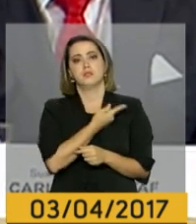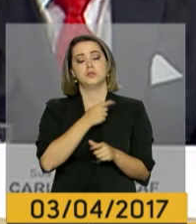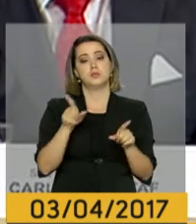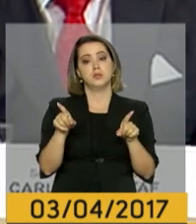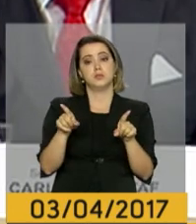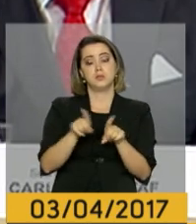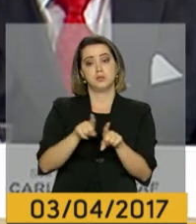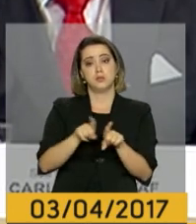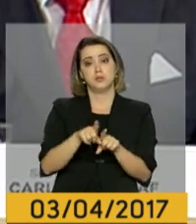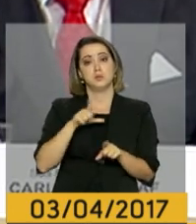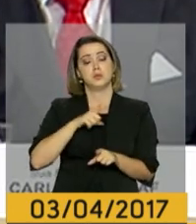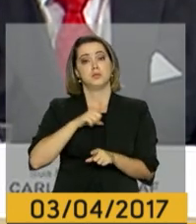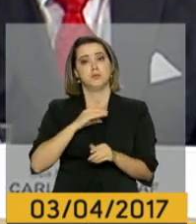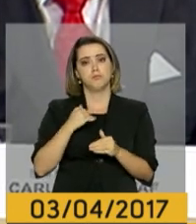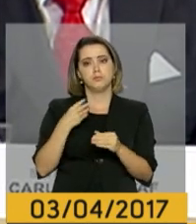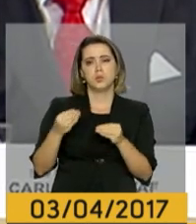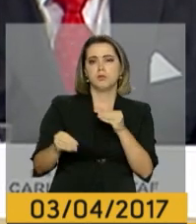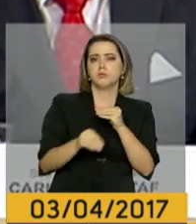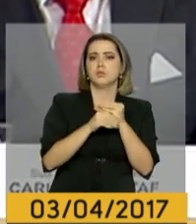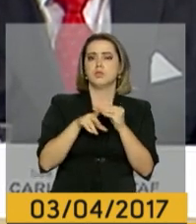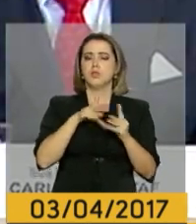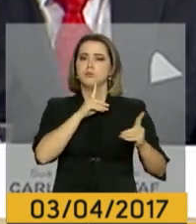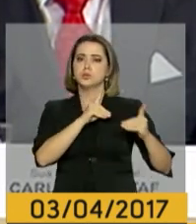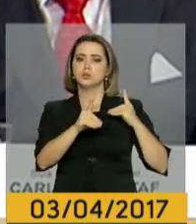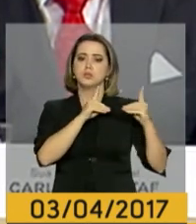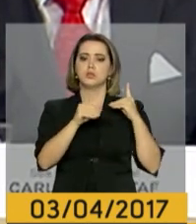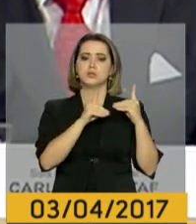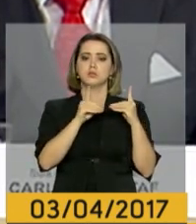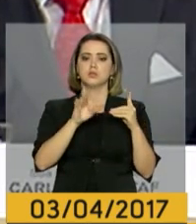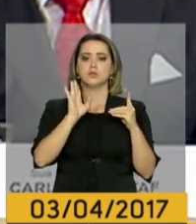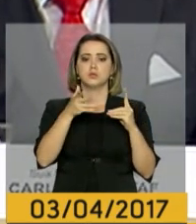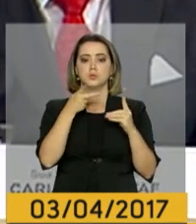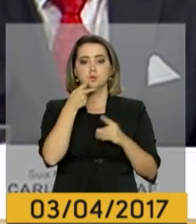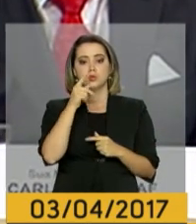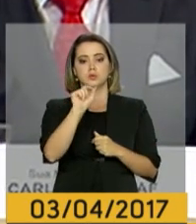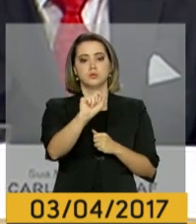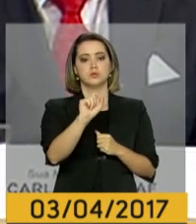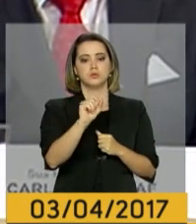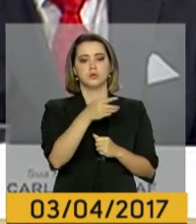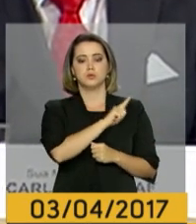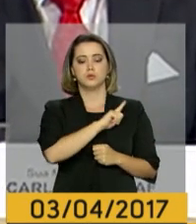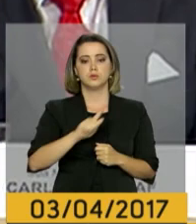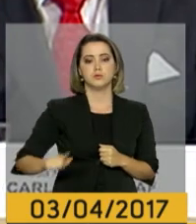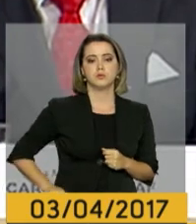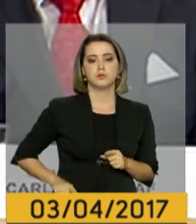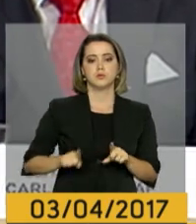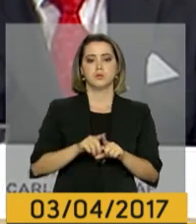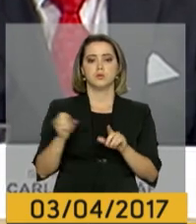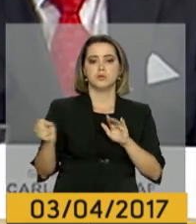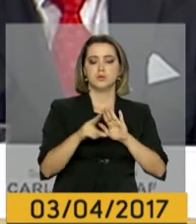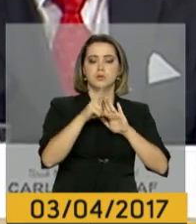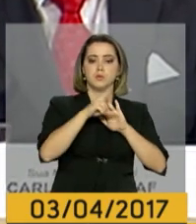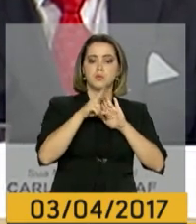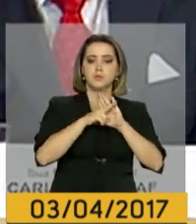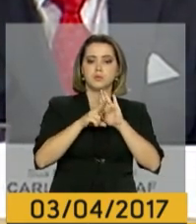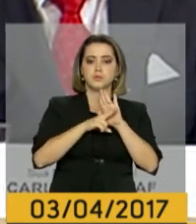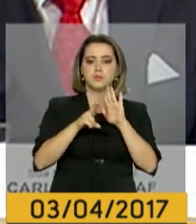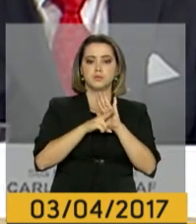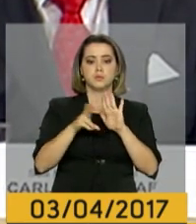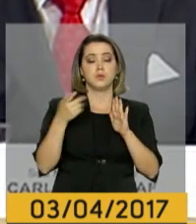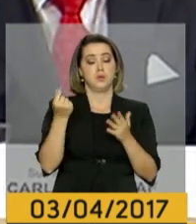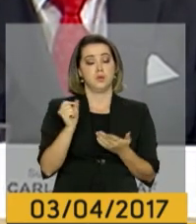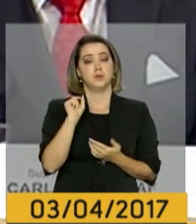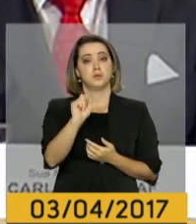temos implementado, na base de muito diálogo, como ressaltou o governador, reformas